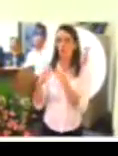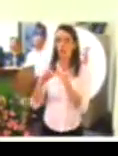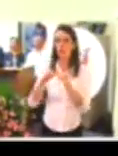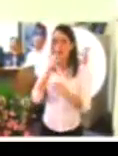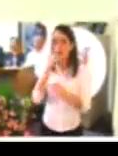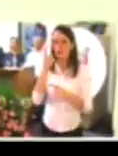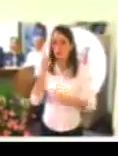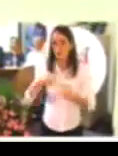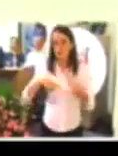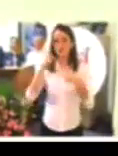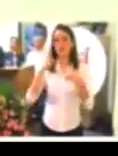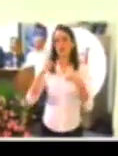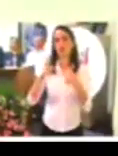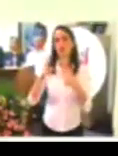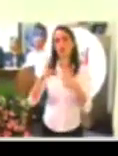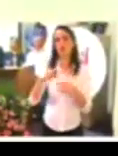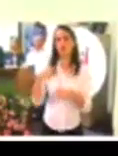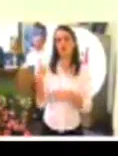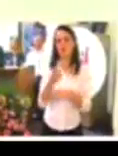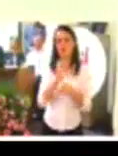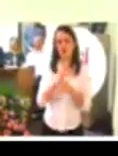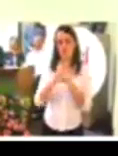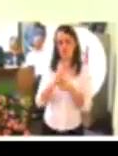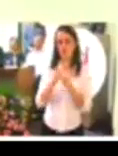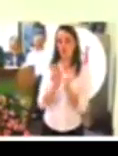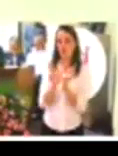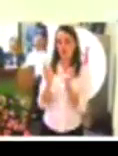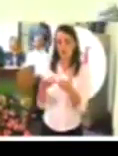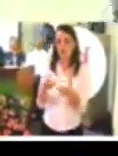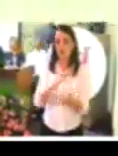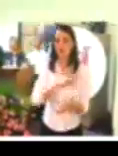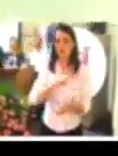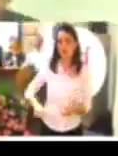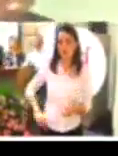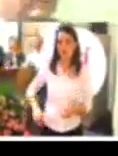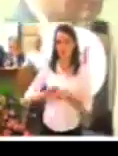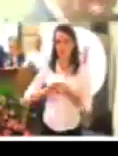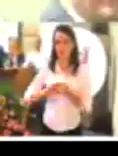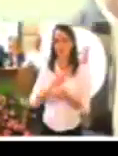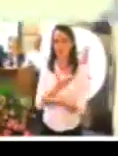realmente revolucione e promova um novo tempo naquela casa. Um abraço a todos, obrigado.